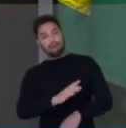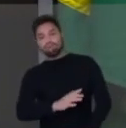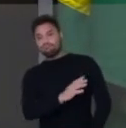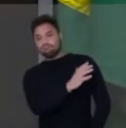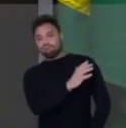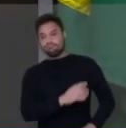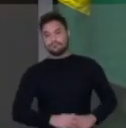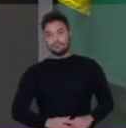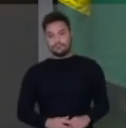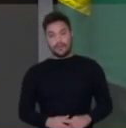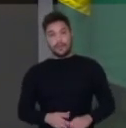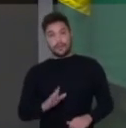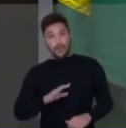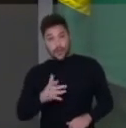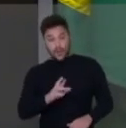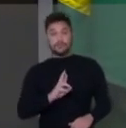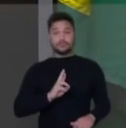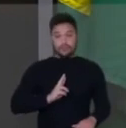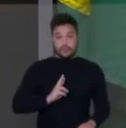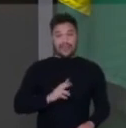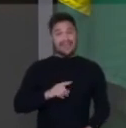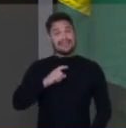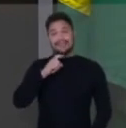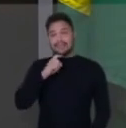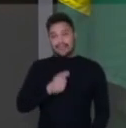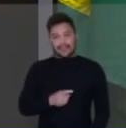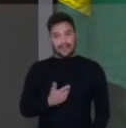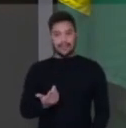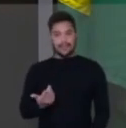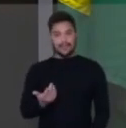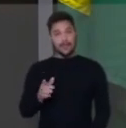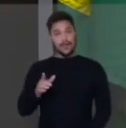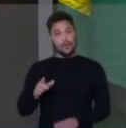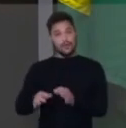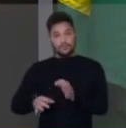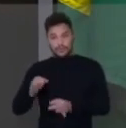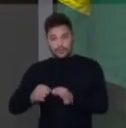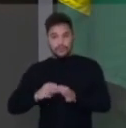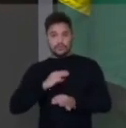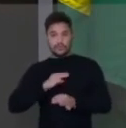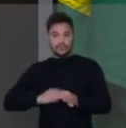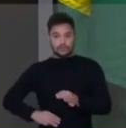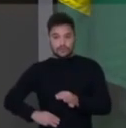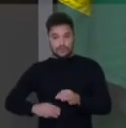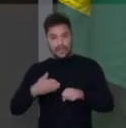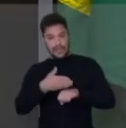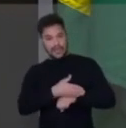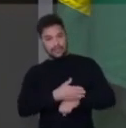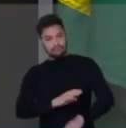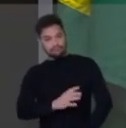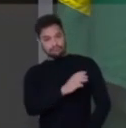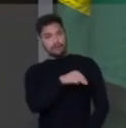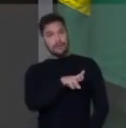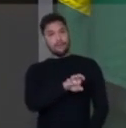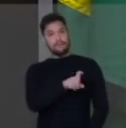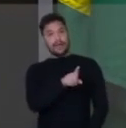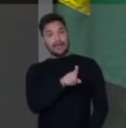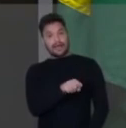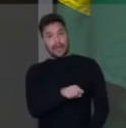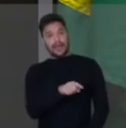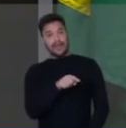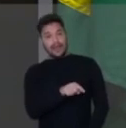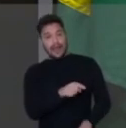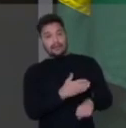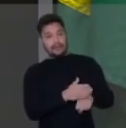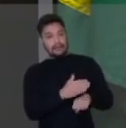coragem, responde a minha pergunta, porque ninguém, inclusive o ministro da Justiça, entra na Maré, que tem treinamento de